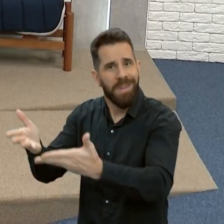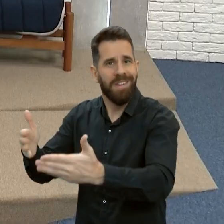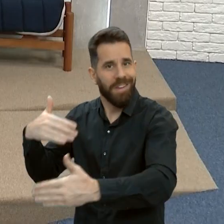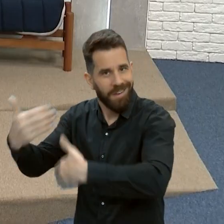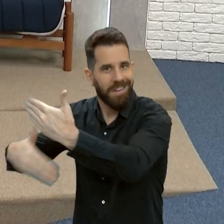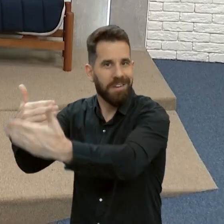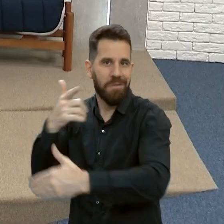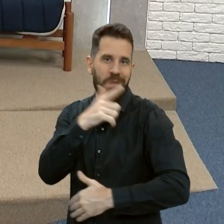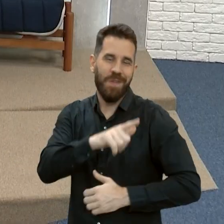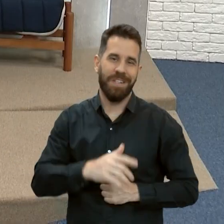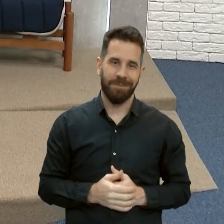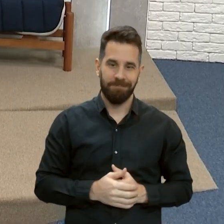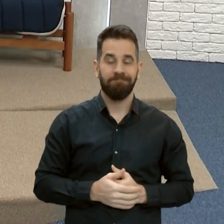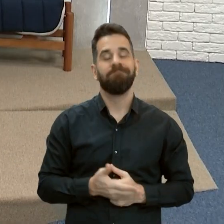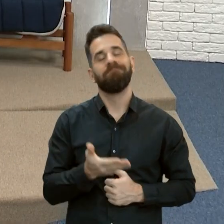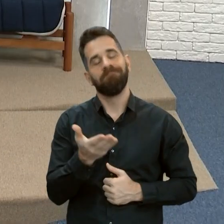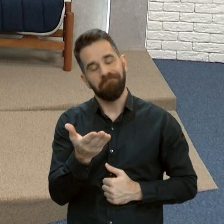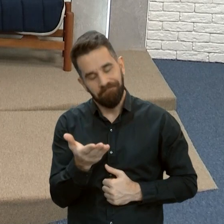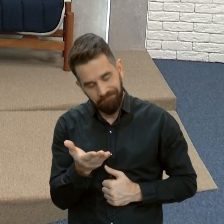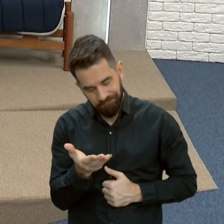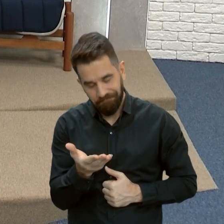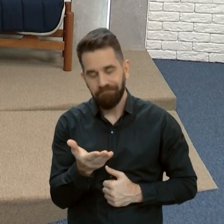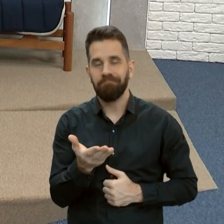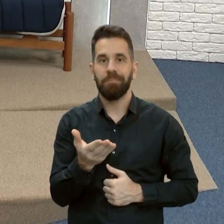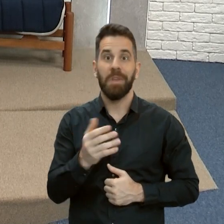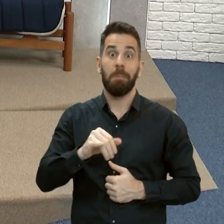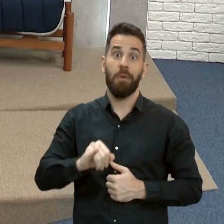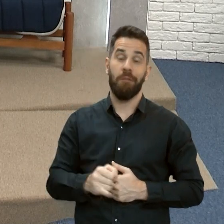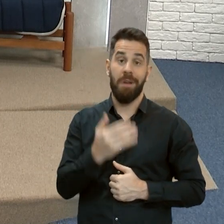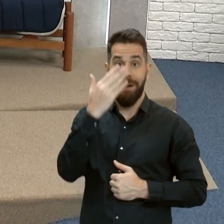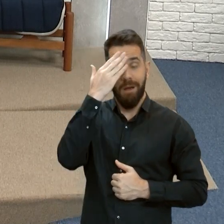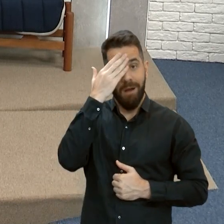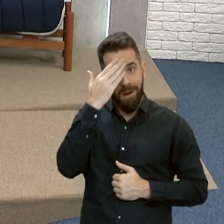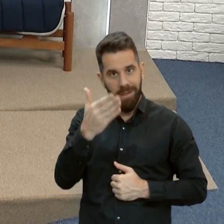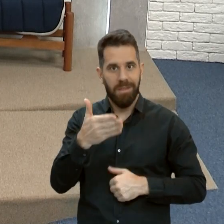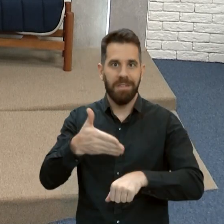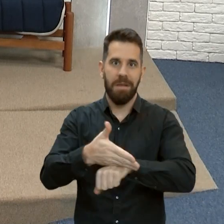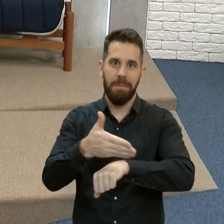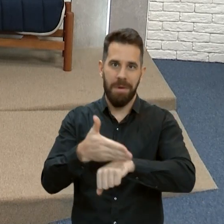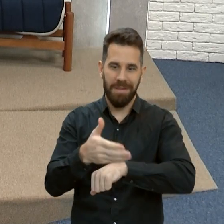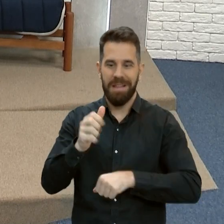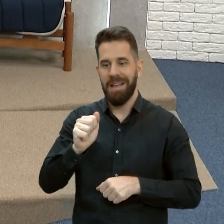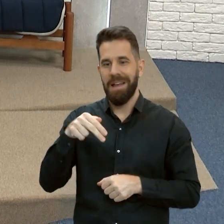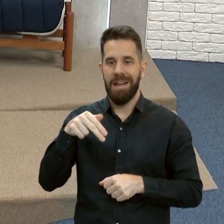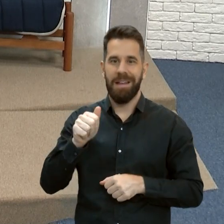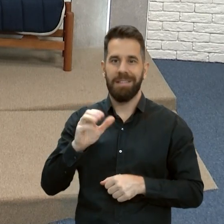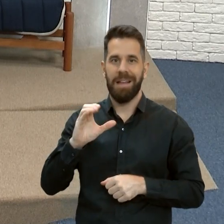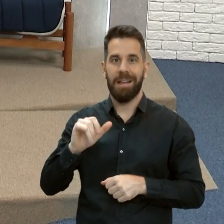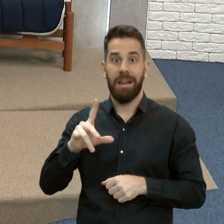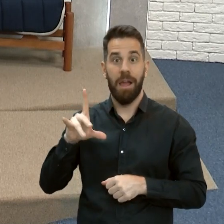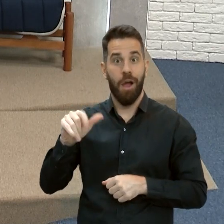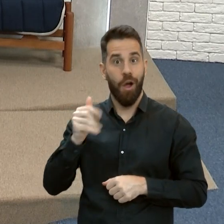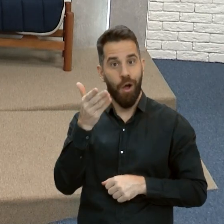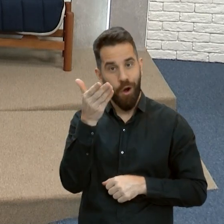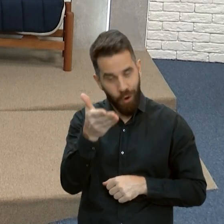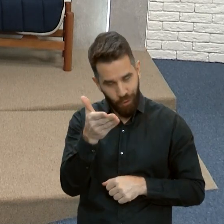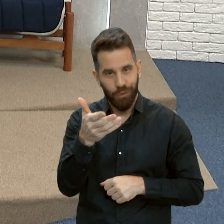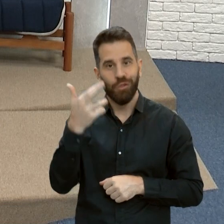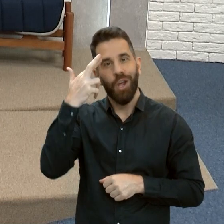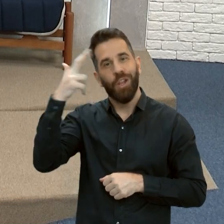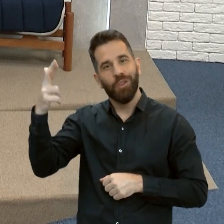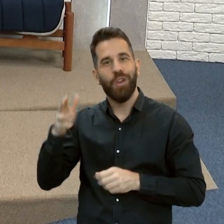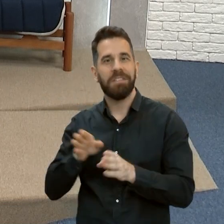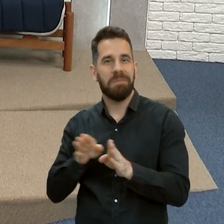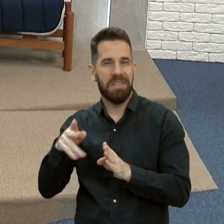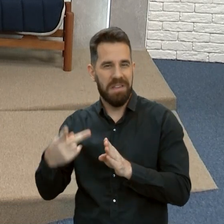aqui a participação da Ana Cláudia Antônio, diretora de acessibilidade do SIM da UFG. Muito obrigado pela participação aqui com a